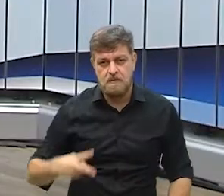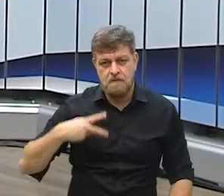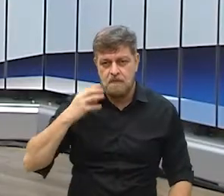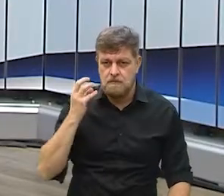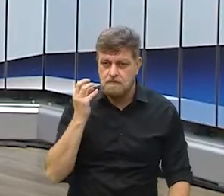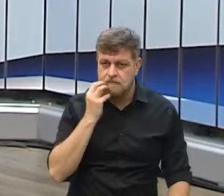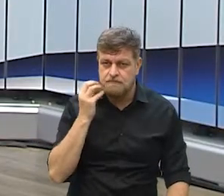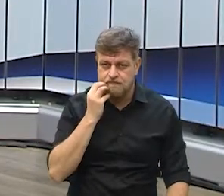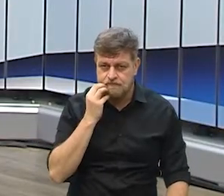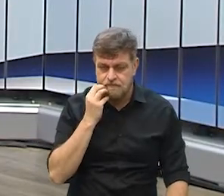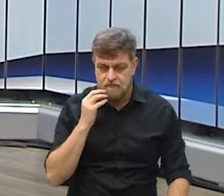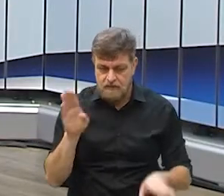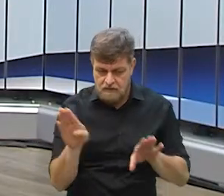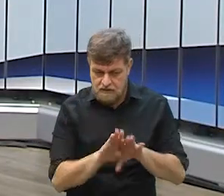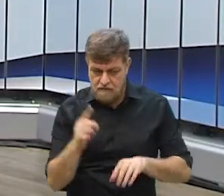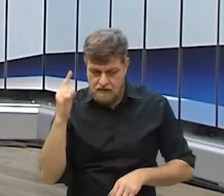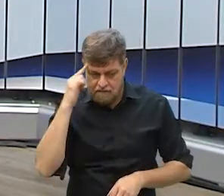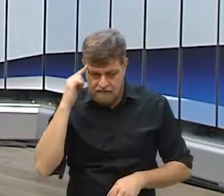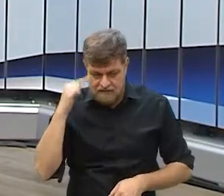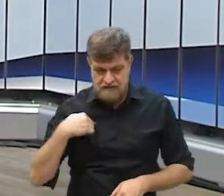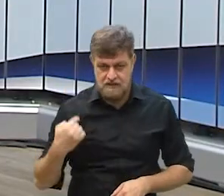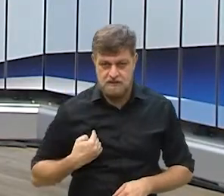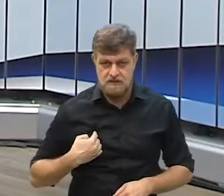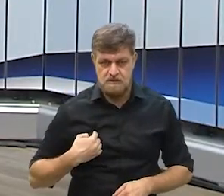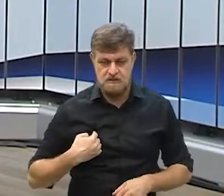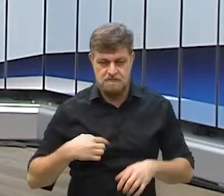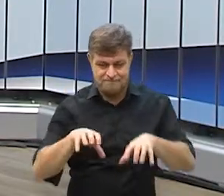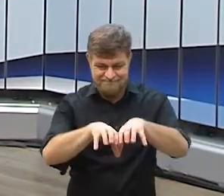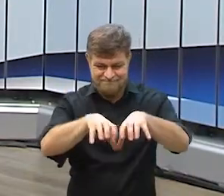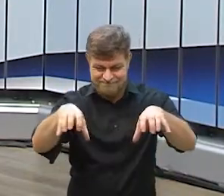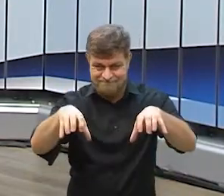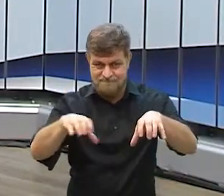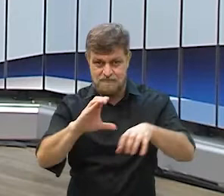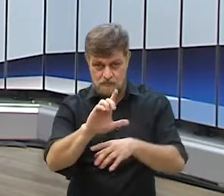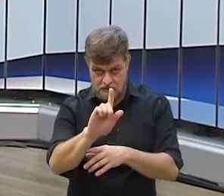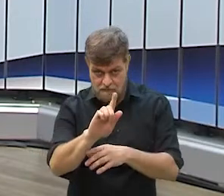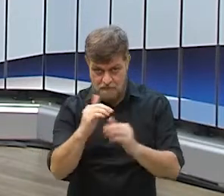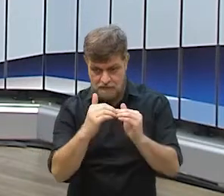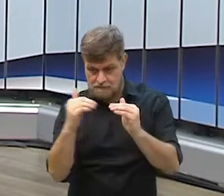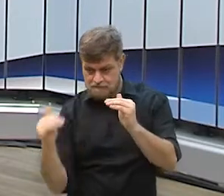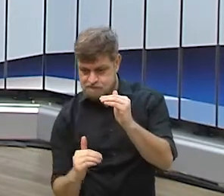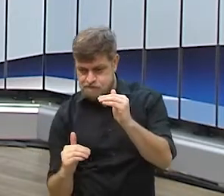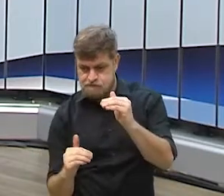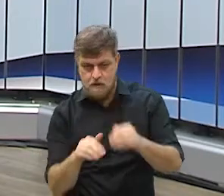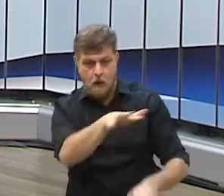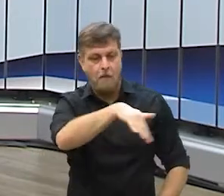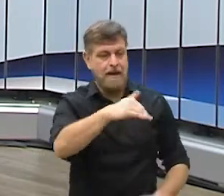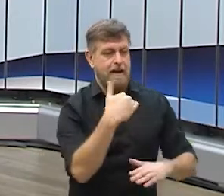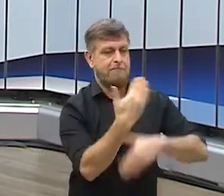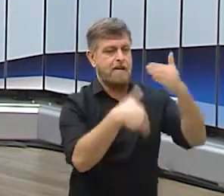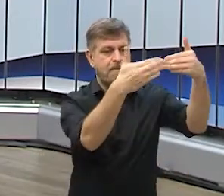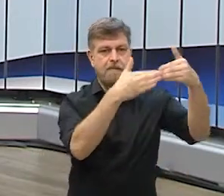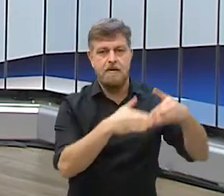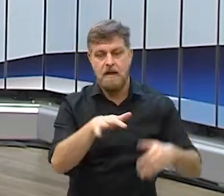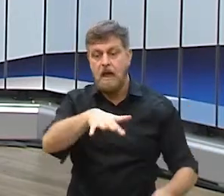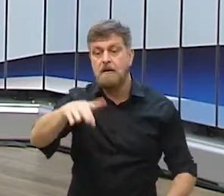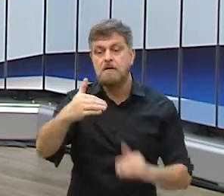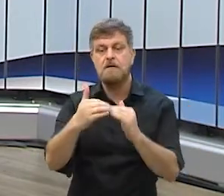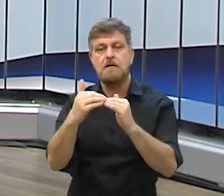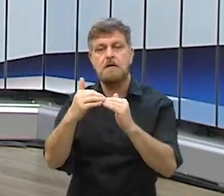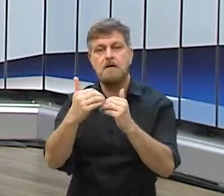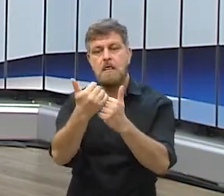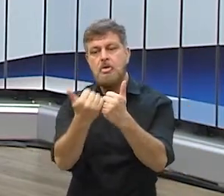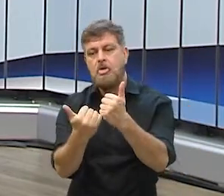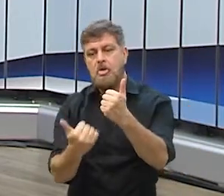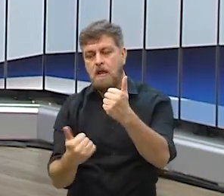que corre esse risco da gente criar mais um degrau dessa desigualdade dentro do distrito? Uma se desenvolve, a outra parte fala, mas e a gente aqui? Não